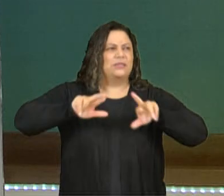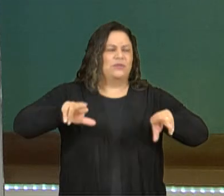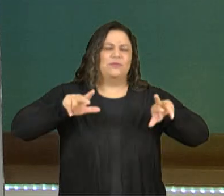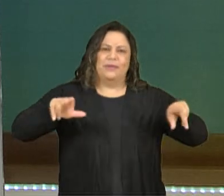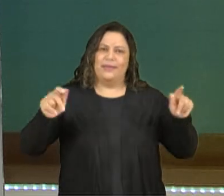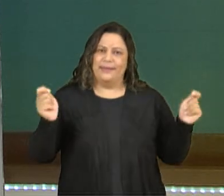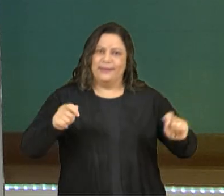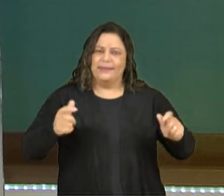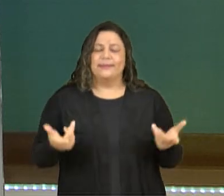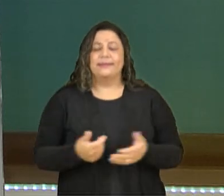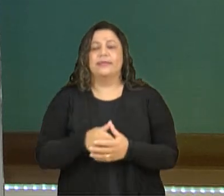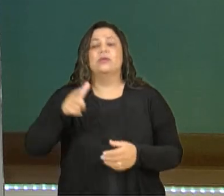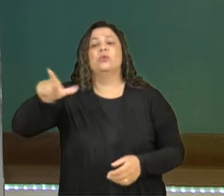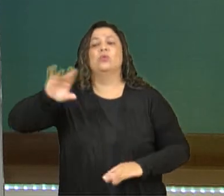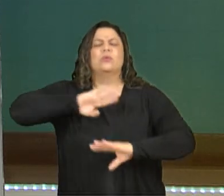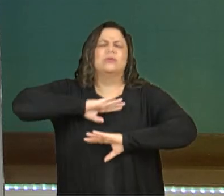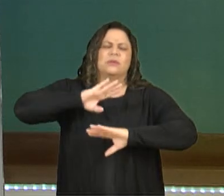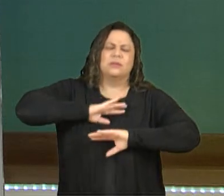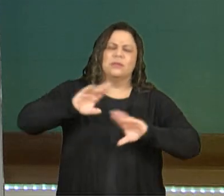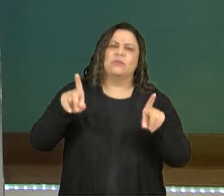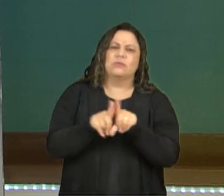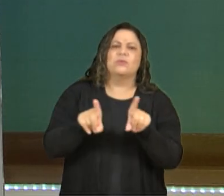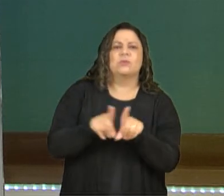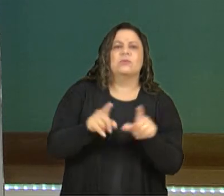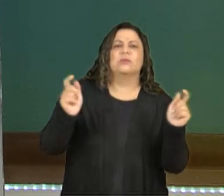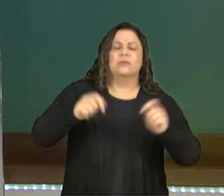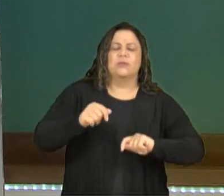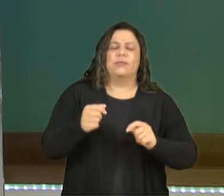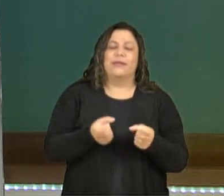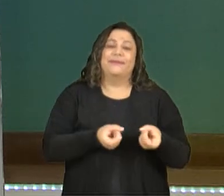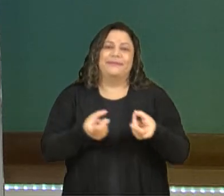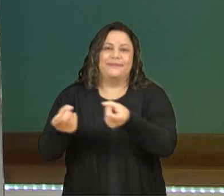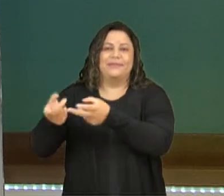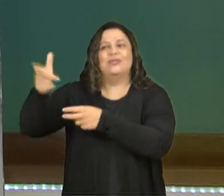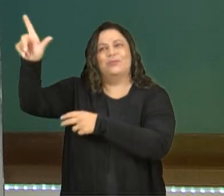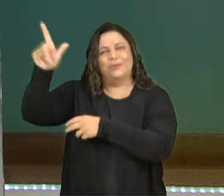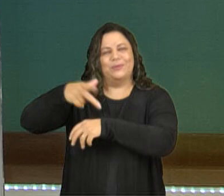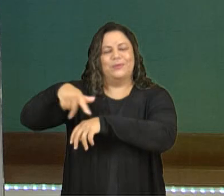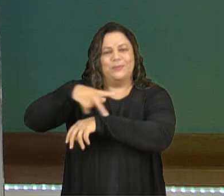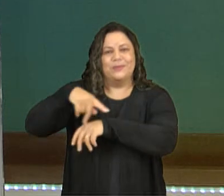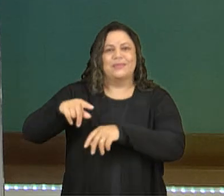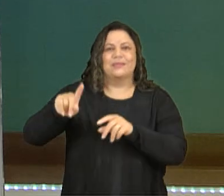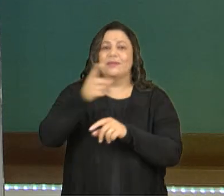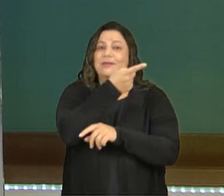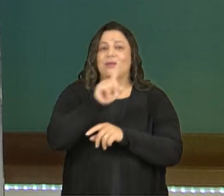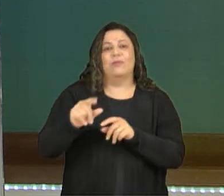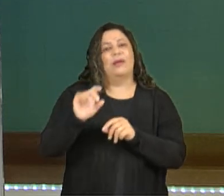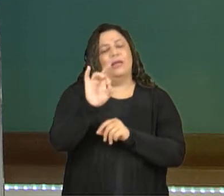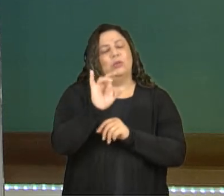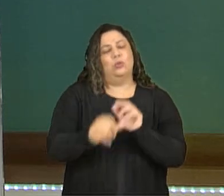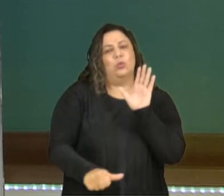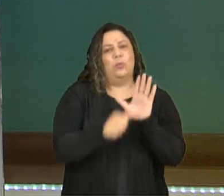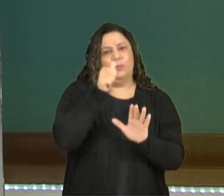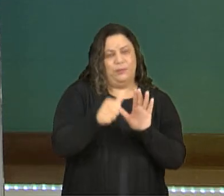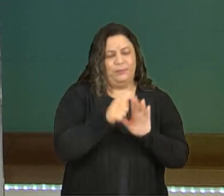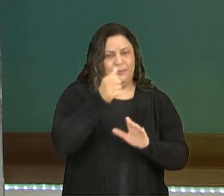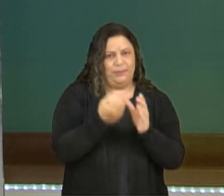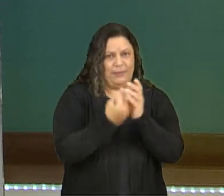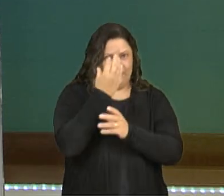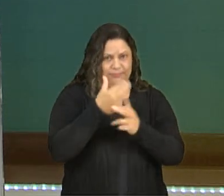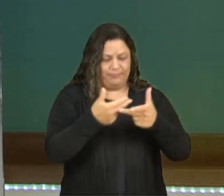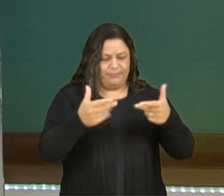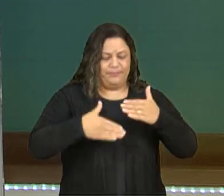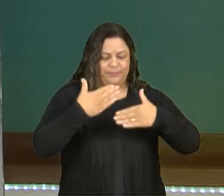das outras situações inerentes do processo de exportação. Não é só produto primário, também vemos aqui